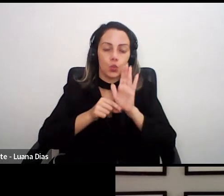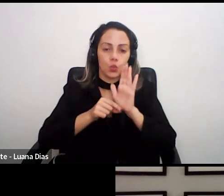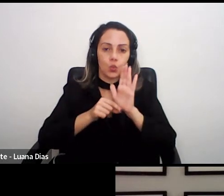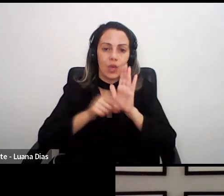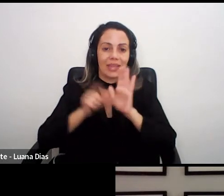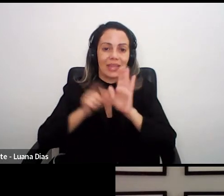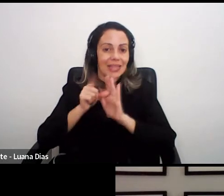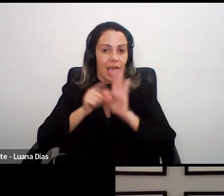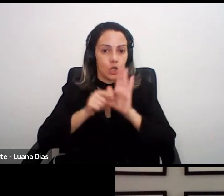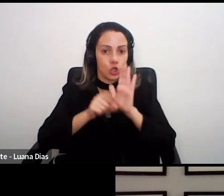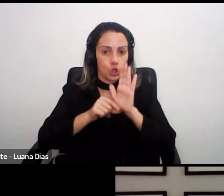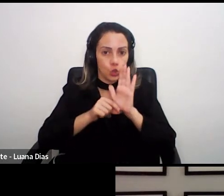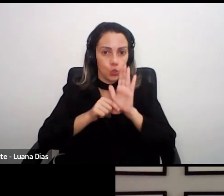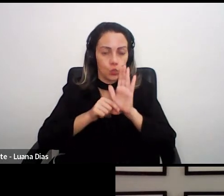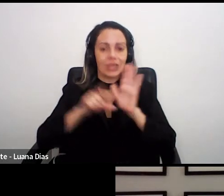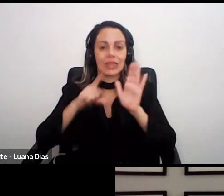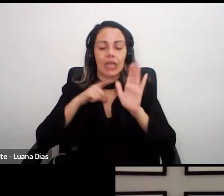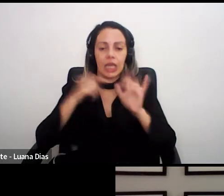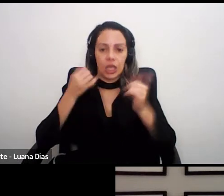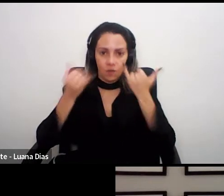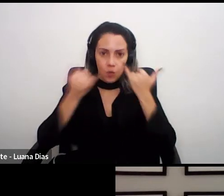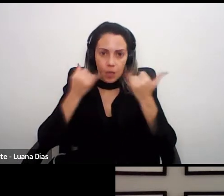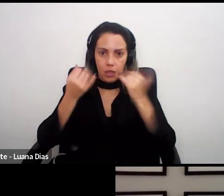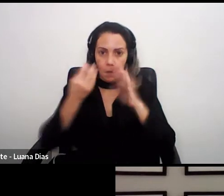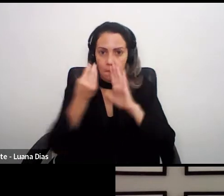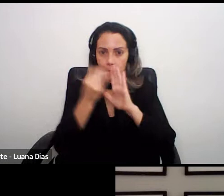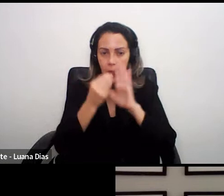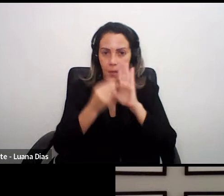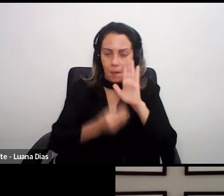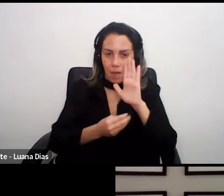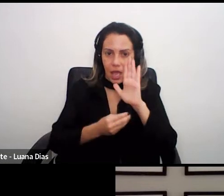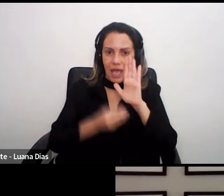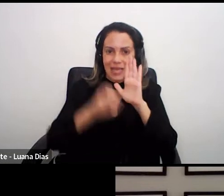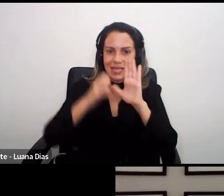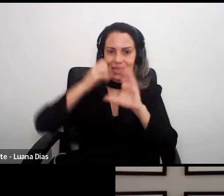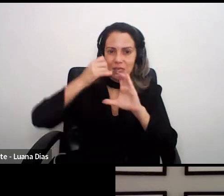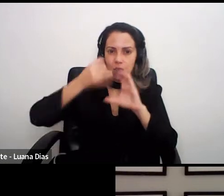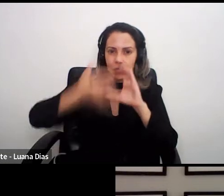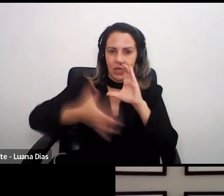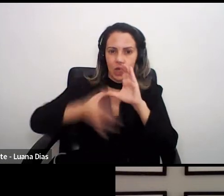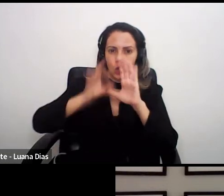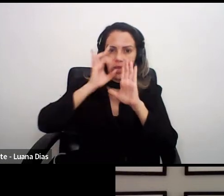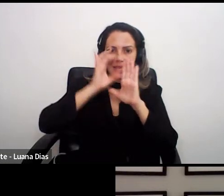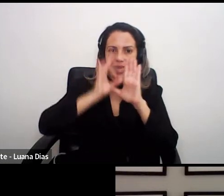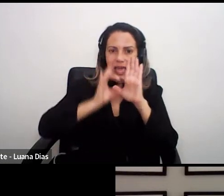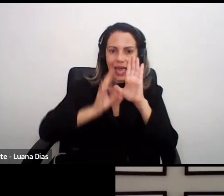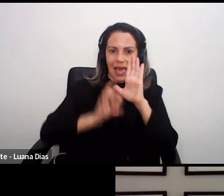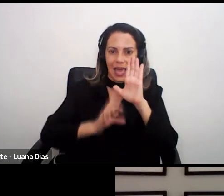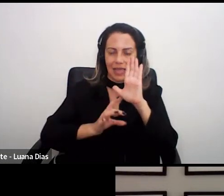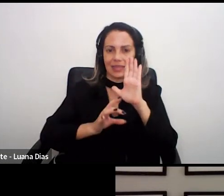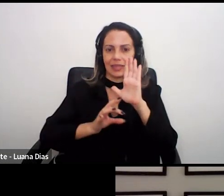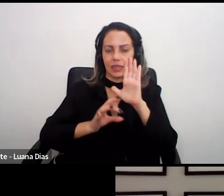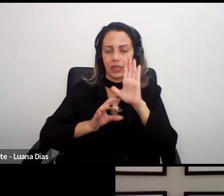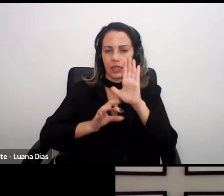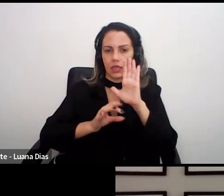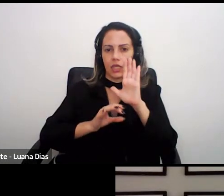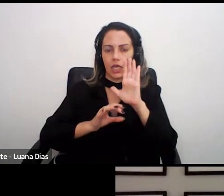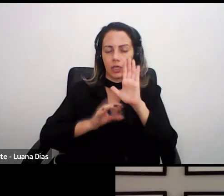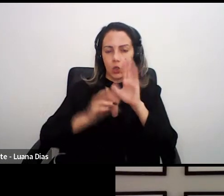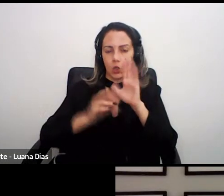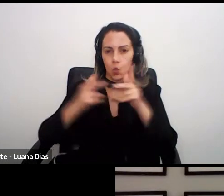artigo está, os dados estão elencados discriminando cada uma dessas nuances que